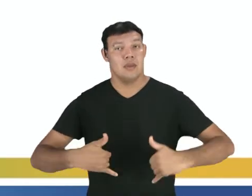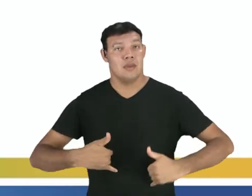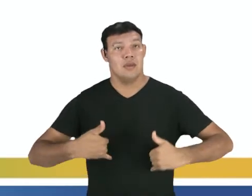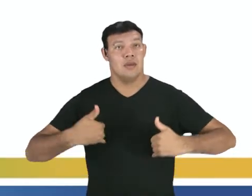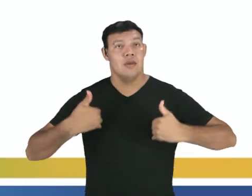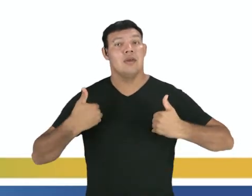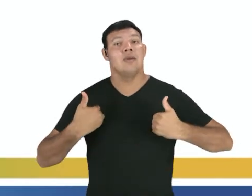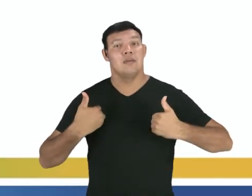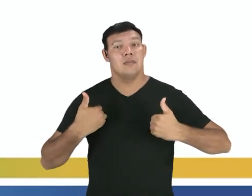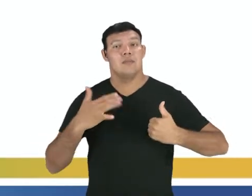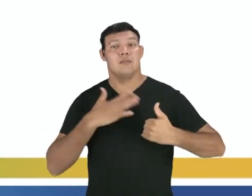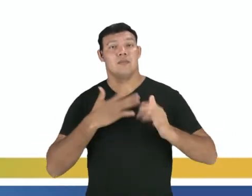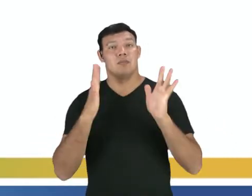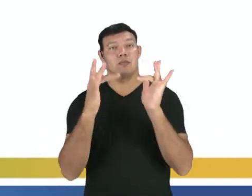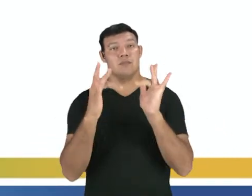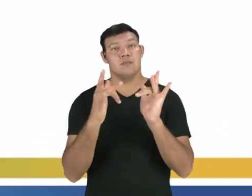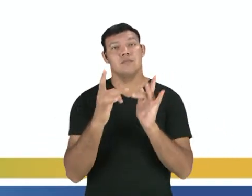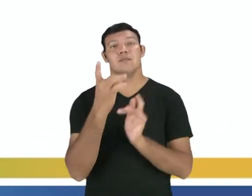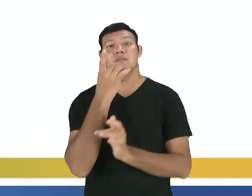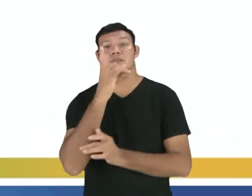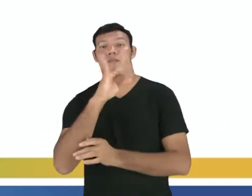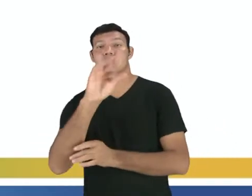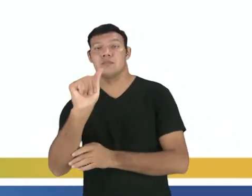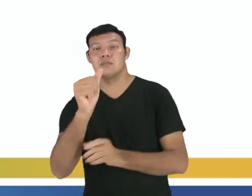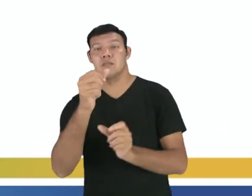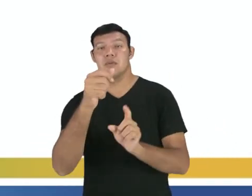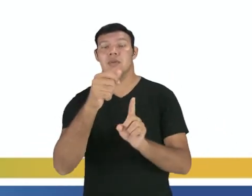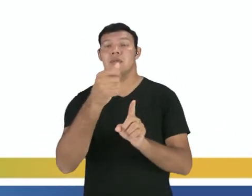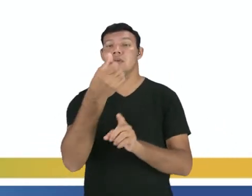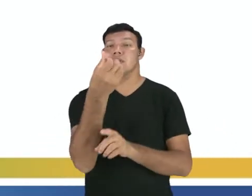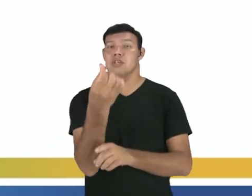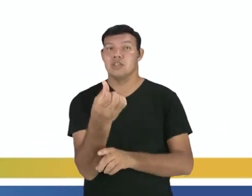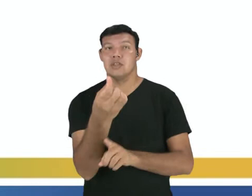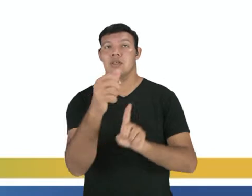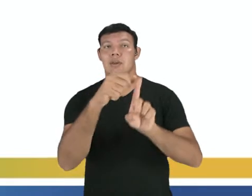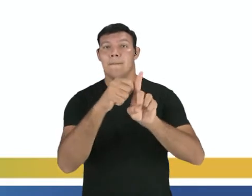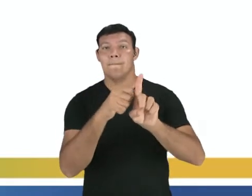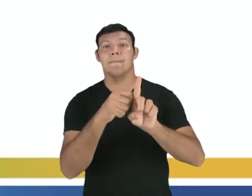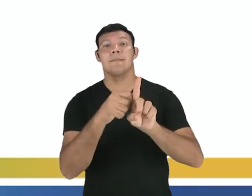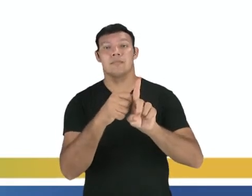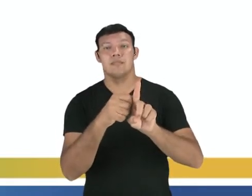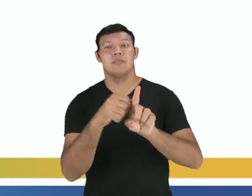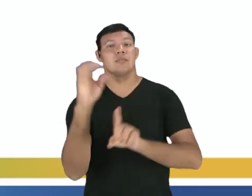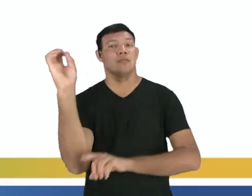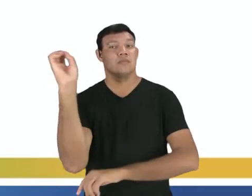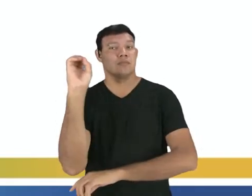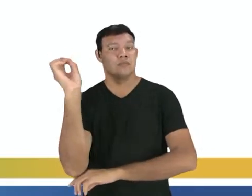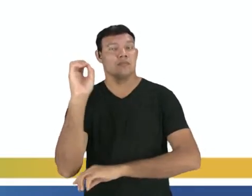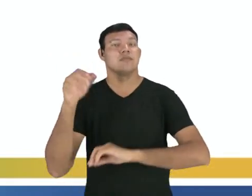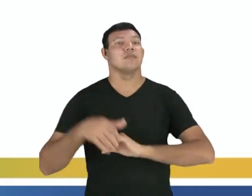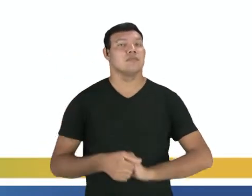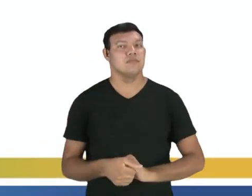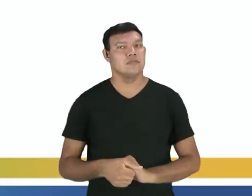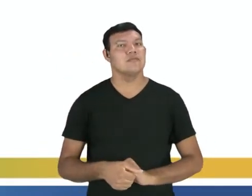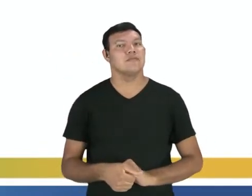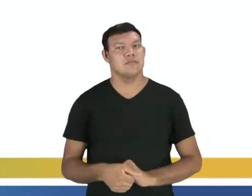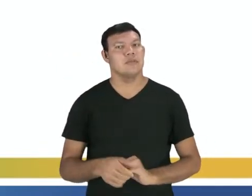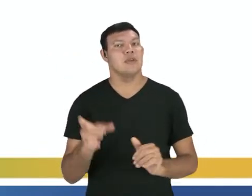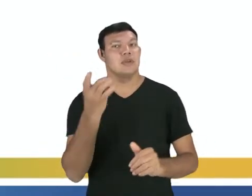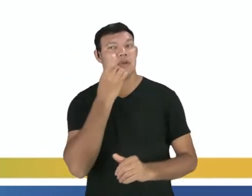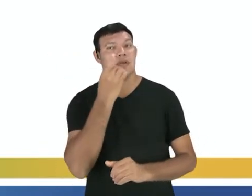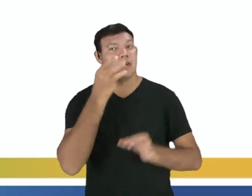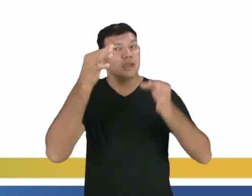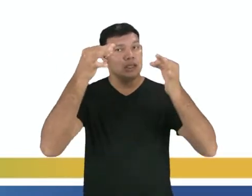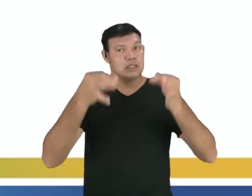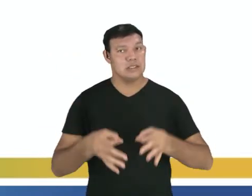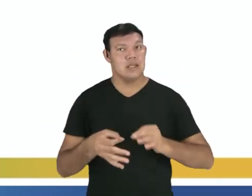o aniversário do meu namorado dia seis de outubro aí eu tenho uma data específica porque eu tenho um mês e o